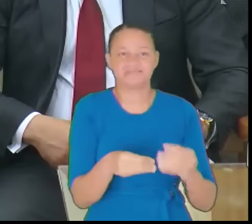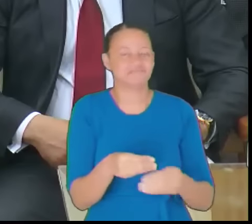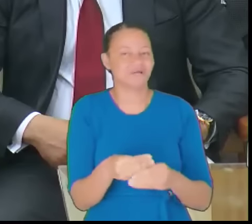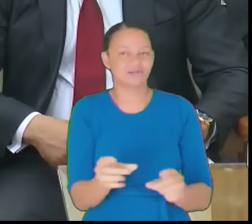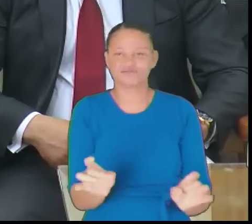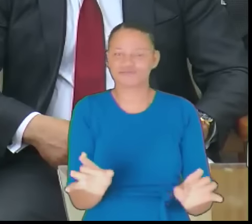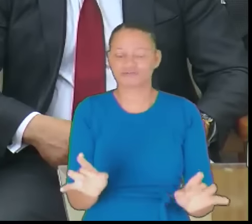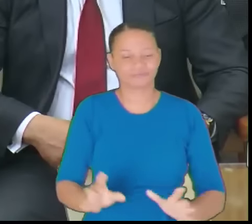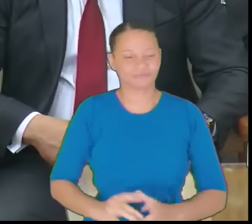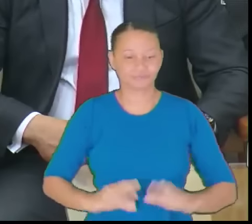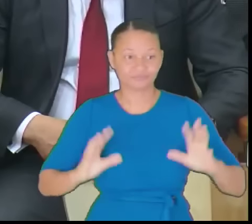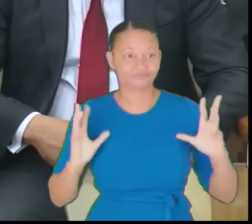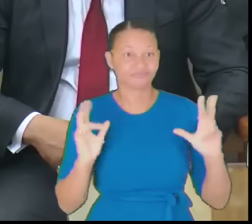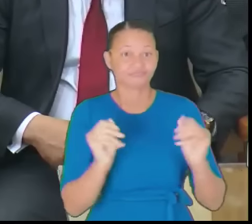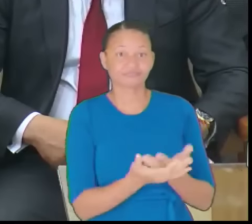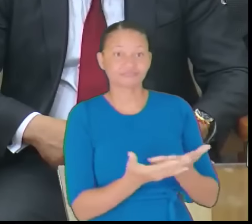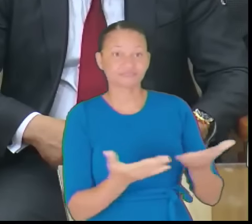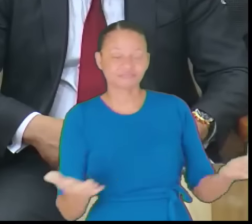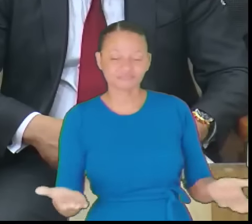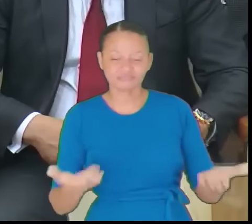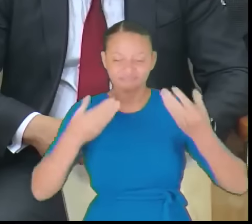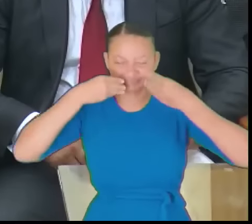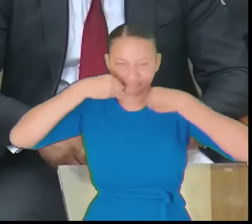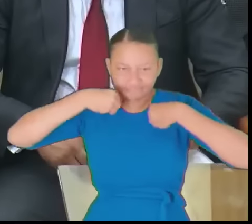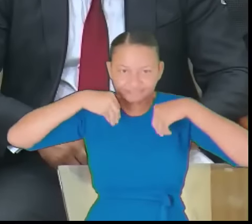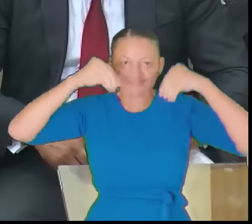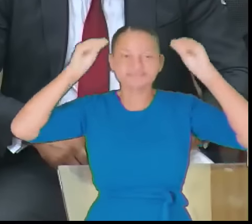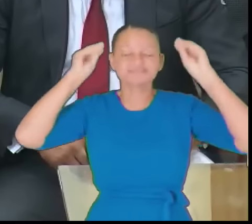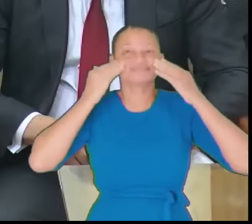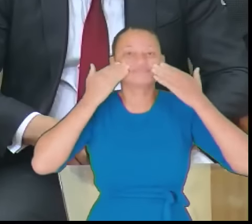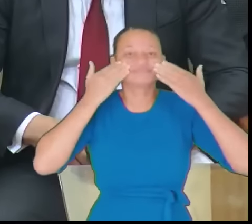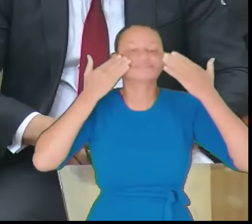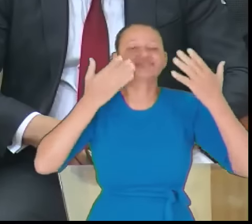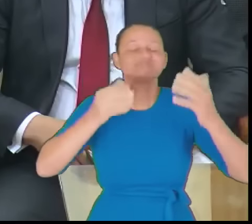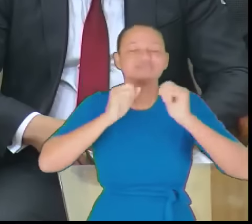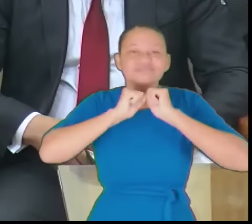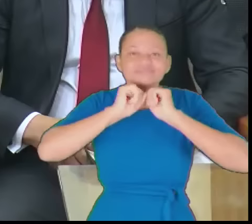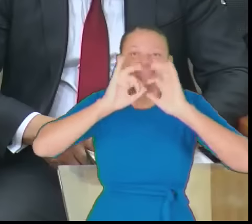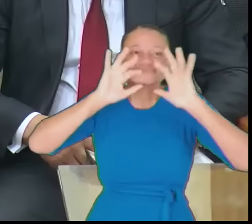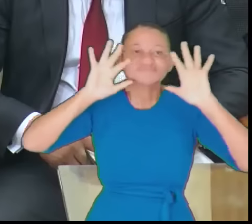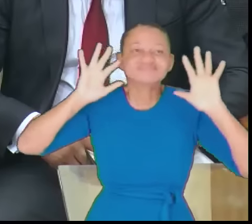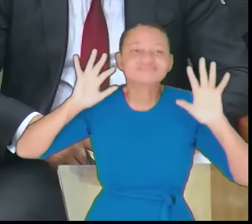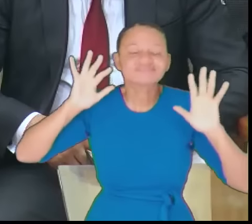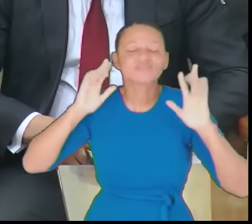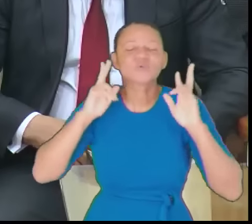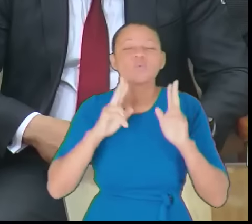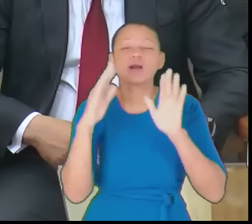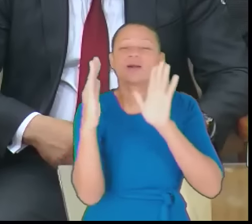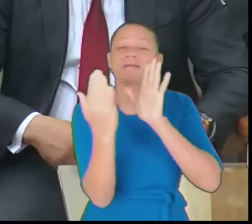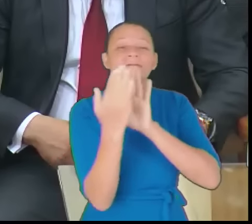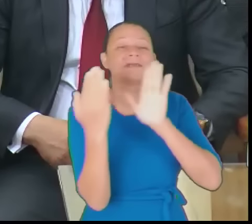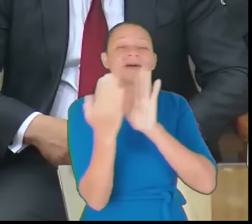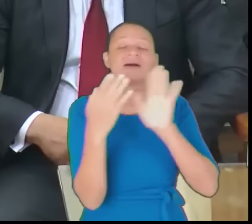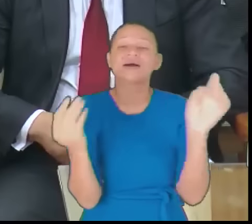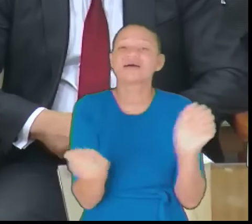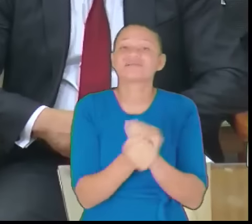Mas todos nós, com a cara descoberta, refletindo como no espelho a glória do